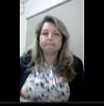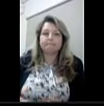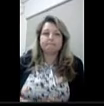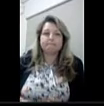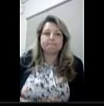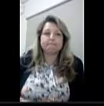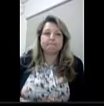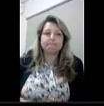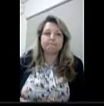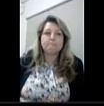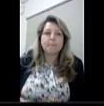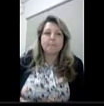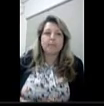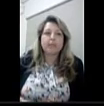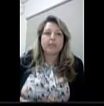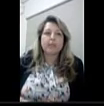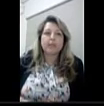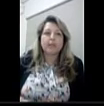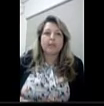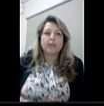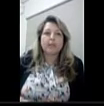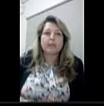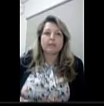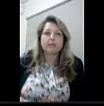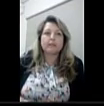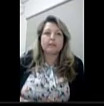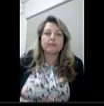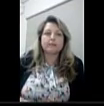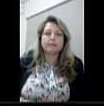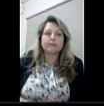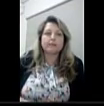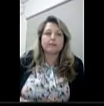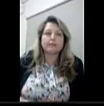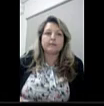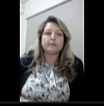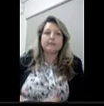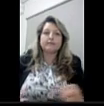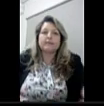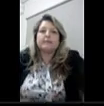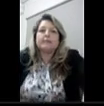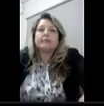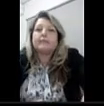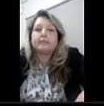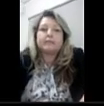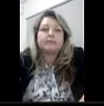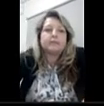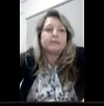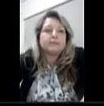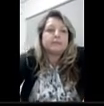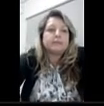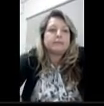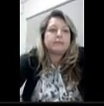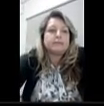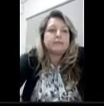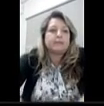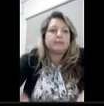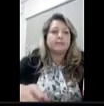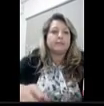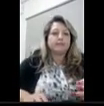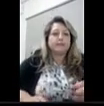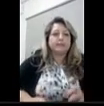a hora de estudo, né, uma hora antes ou depois da atividade de lazer, mas nunca após o jantar ou antes de dormir.